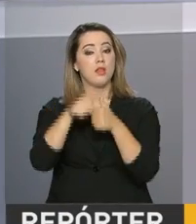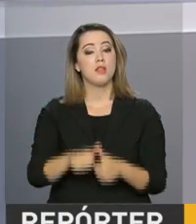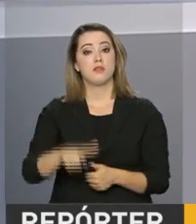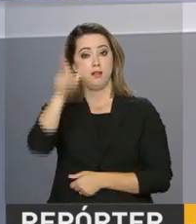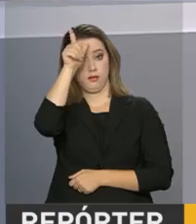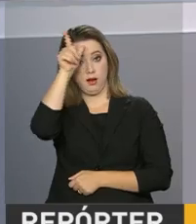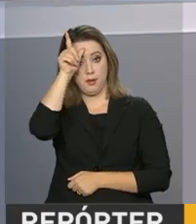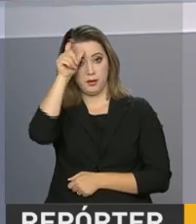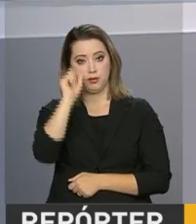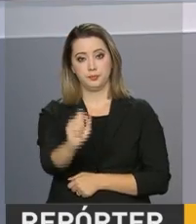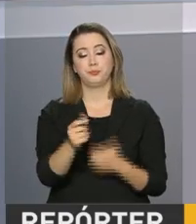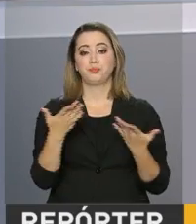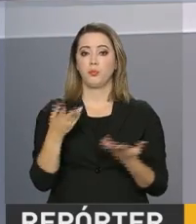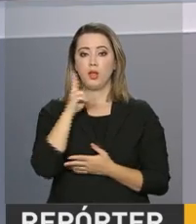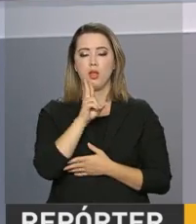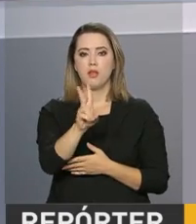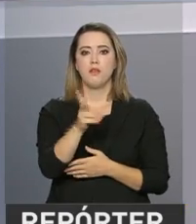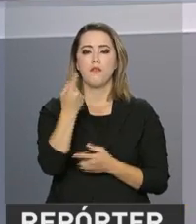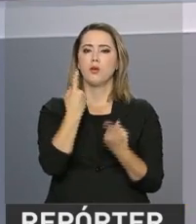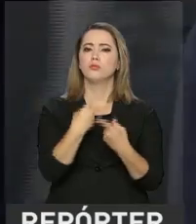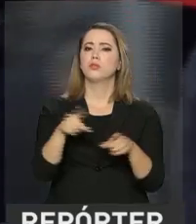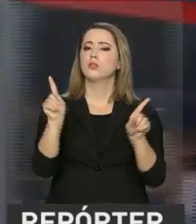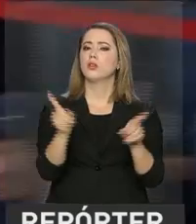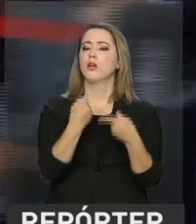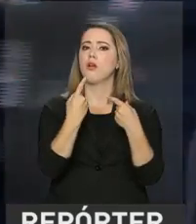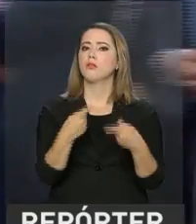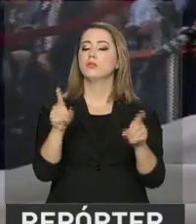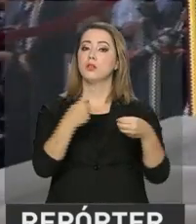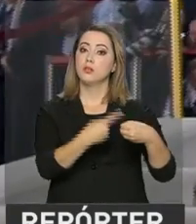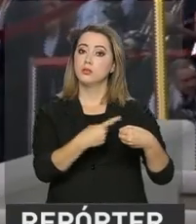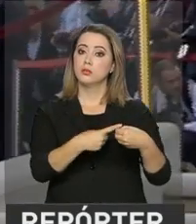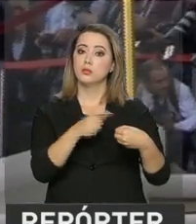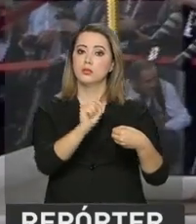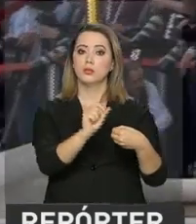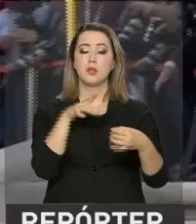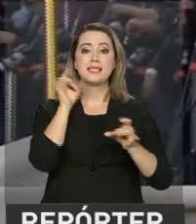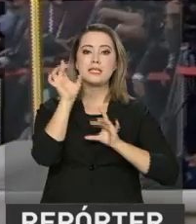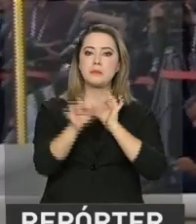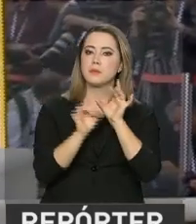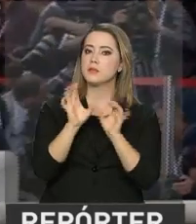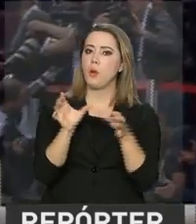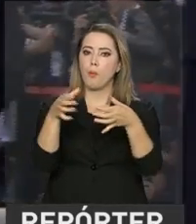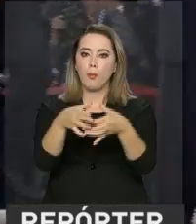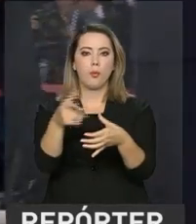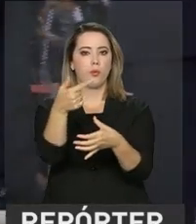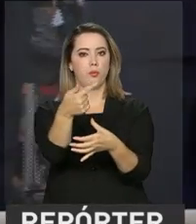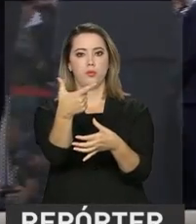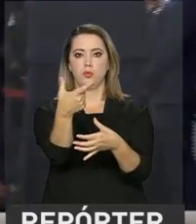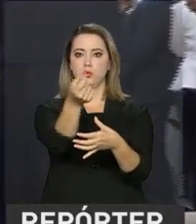está em Hamburgo, na Alemanha, e assiste na Filarmônica da cidade um concerto exclusivo para os